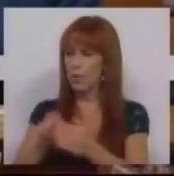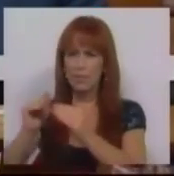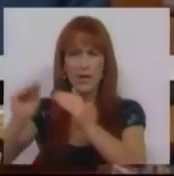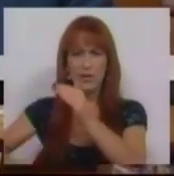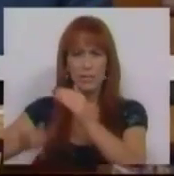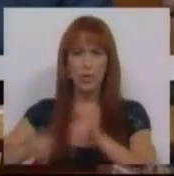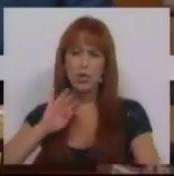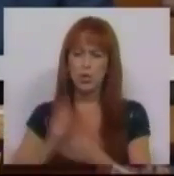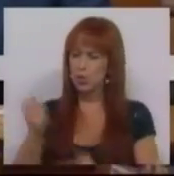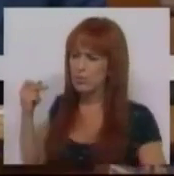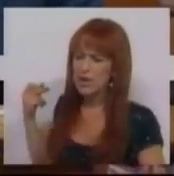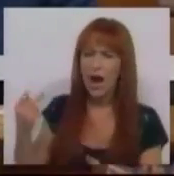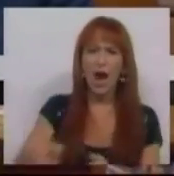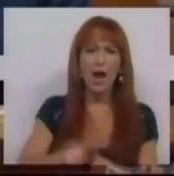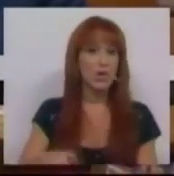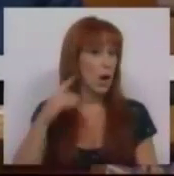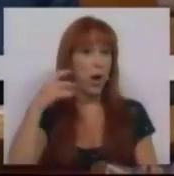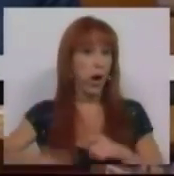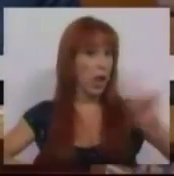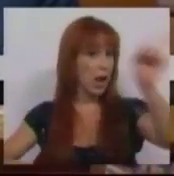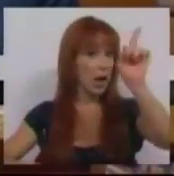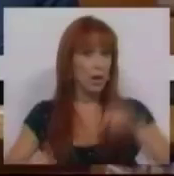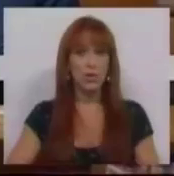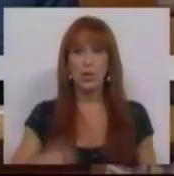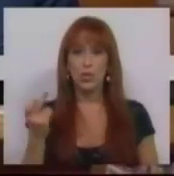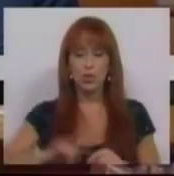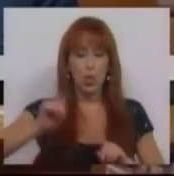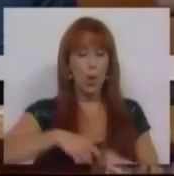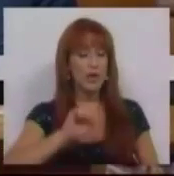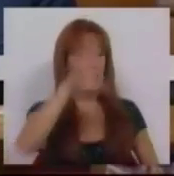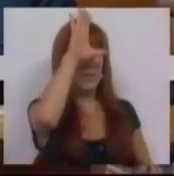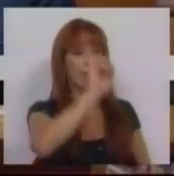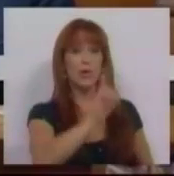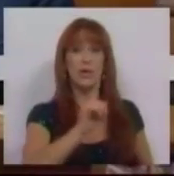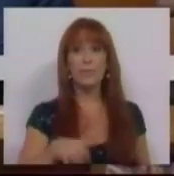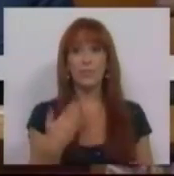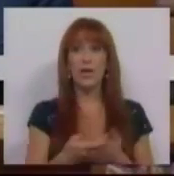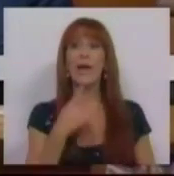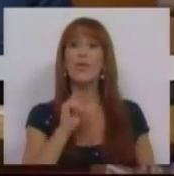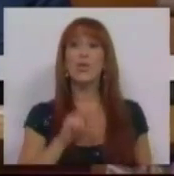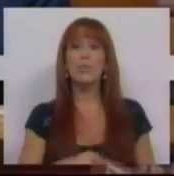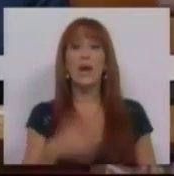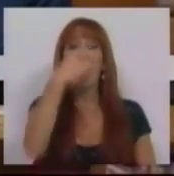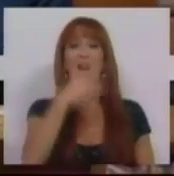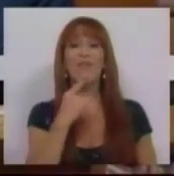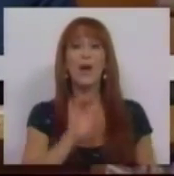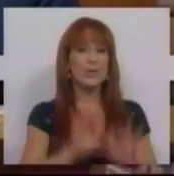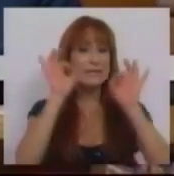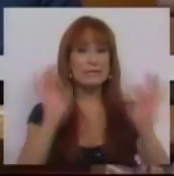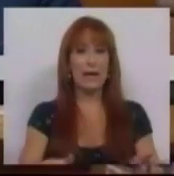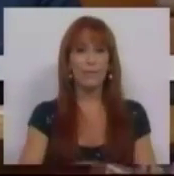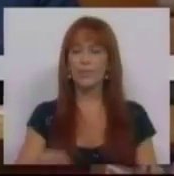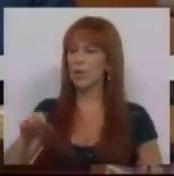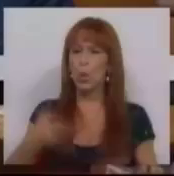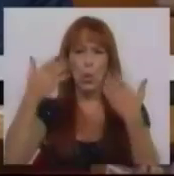mais baixo das últimas décadas, não por acaso, os dos anos em que o Primeiro-Ministro dava pelo nome de Cavaco Silva.